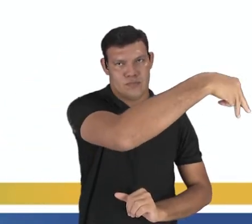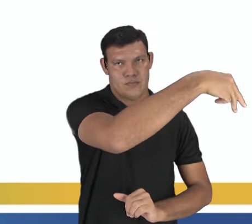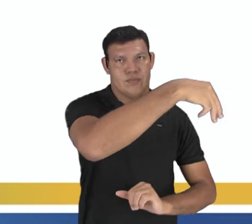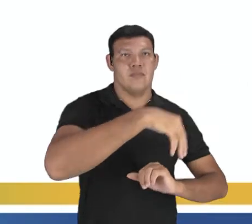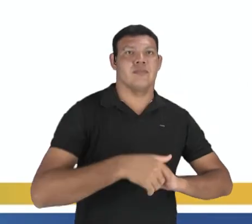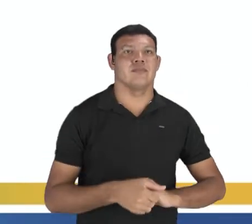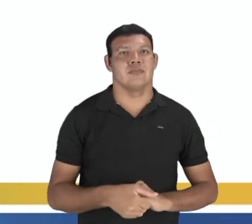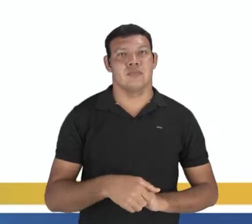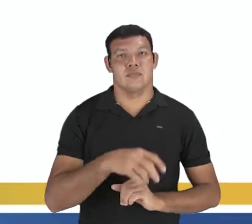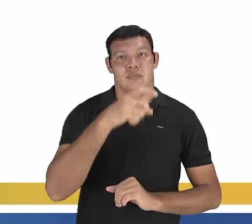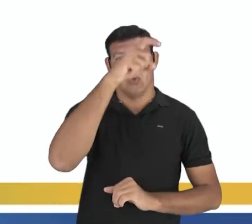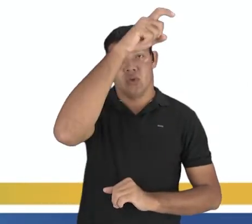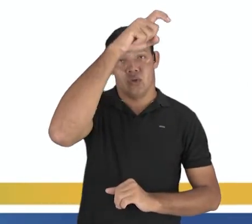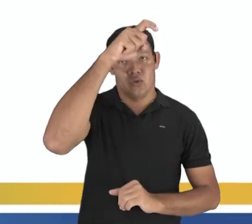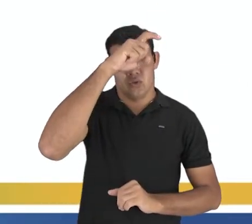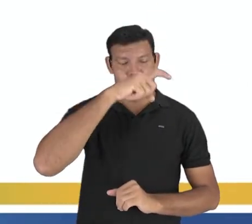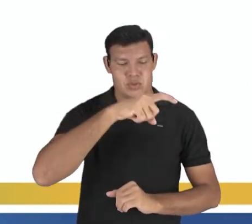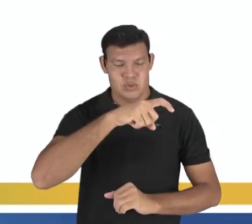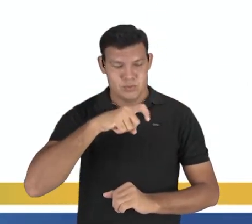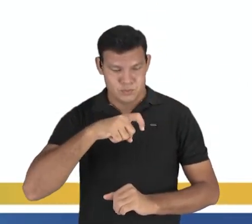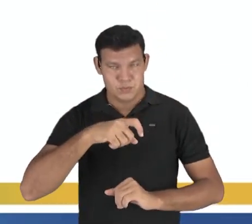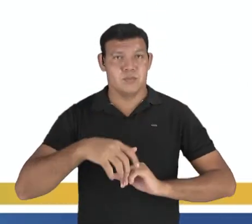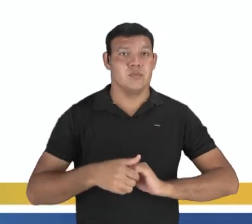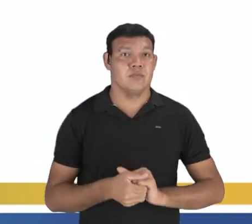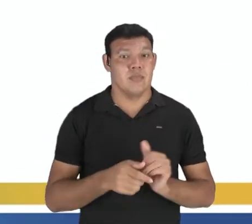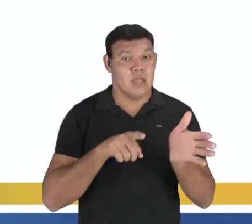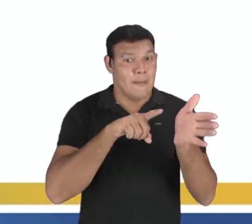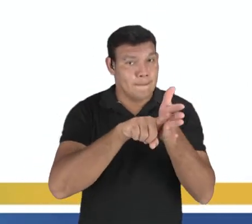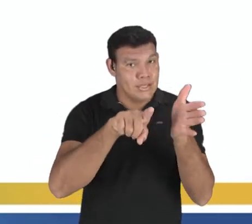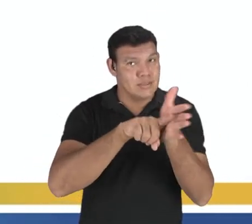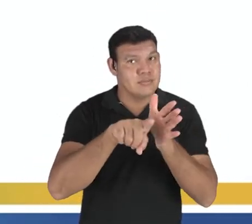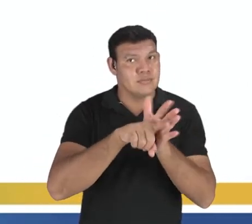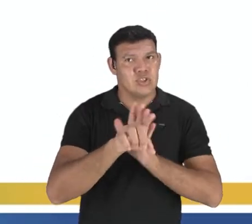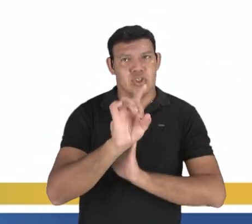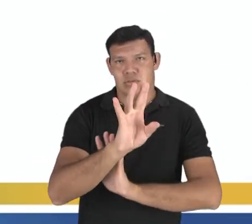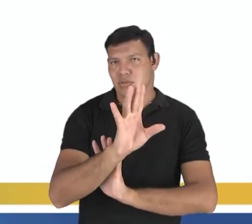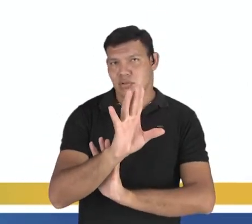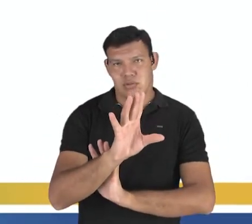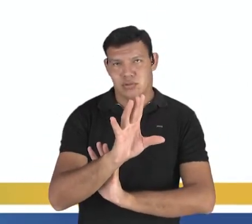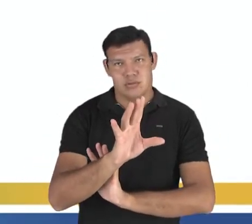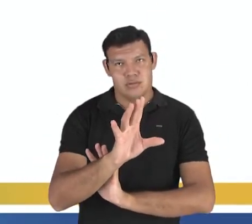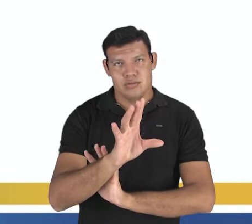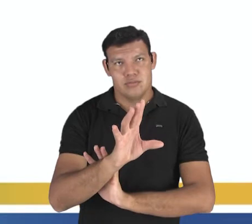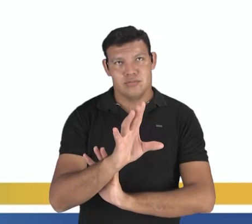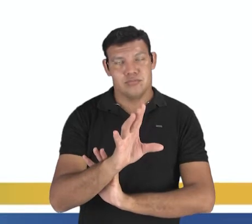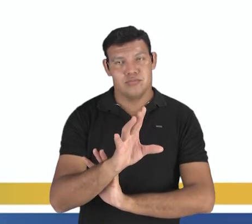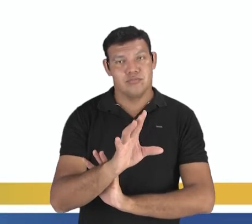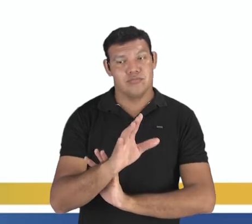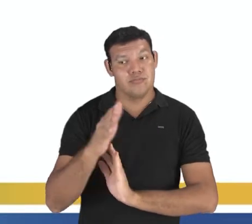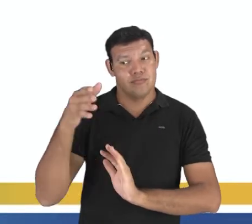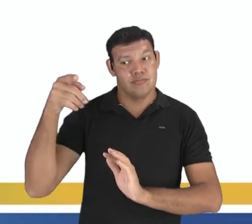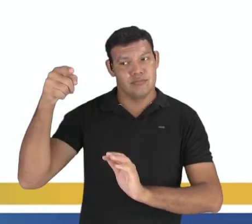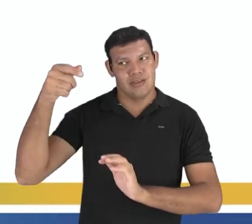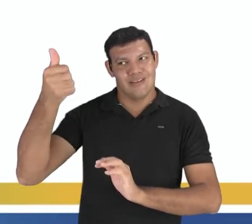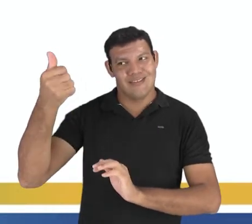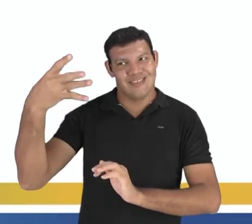que valor é esse, e pelo enunciado da questão, ele deu somente um lado, que é 14